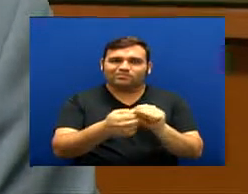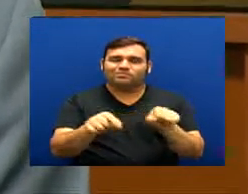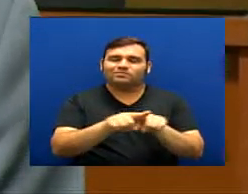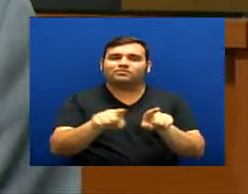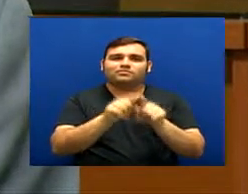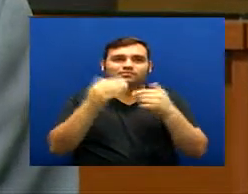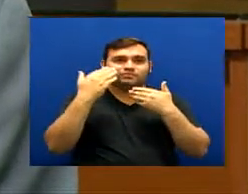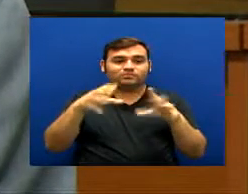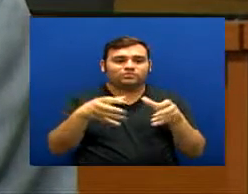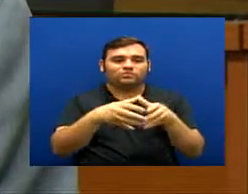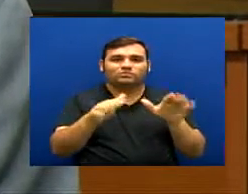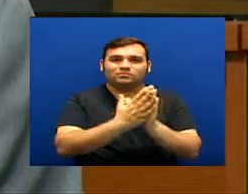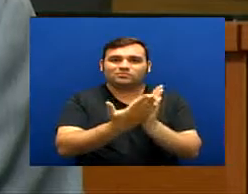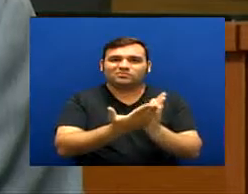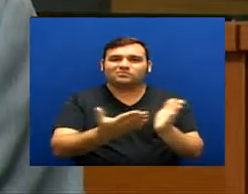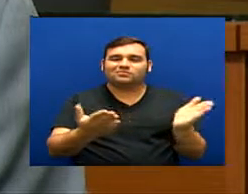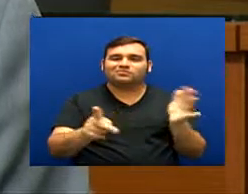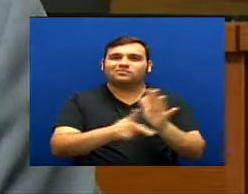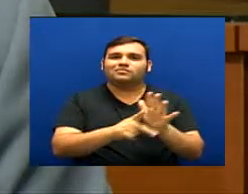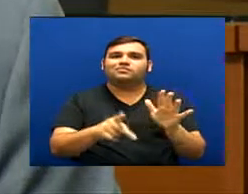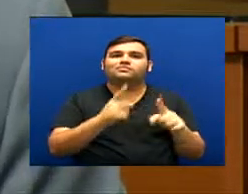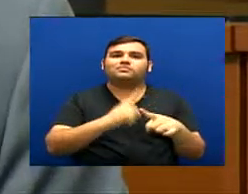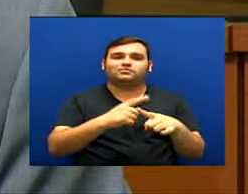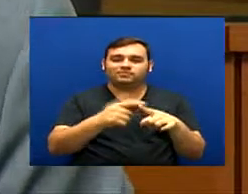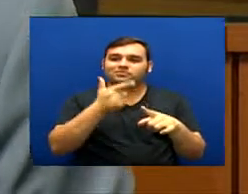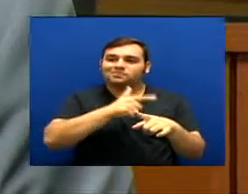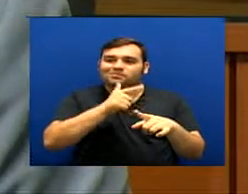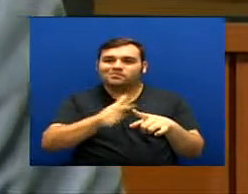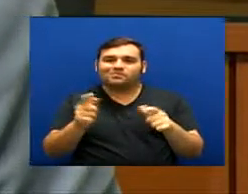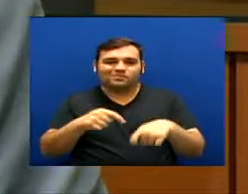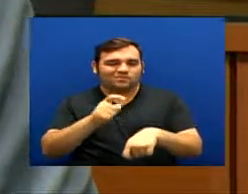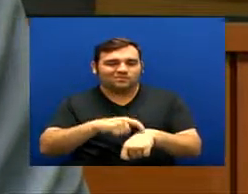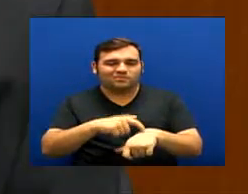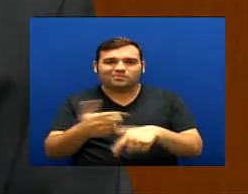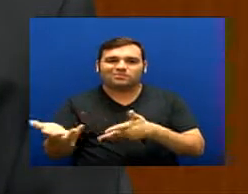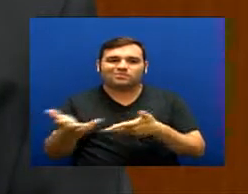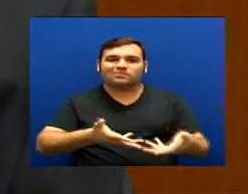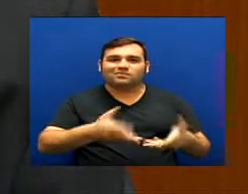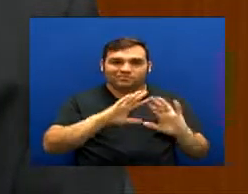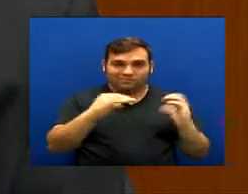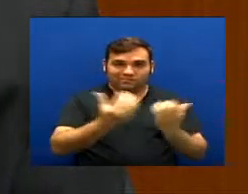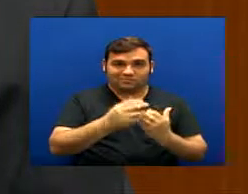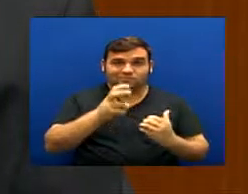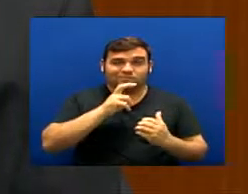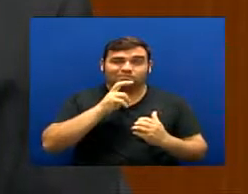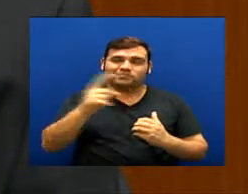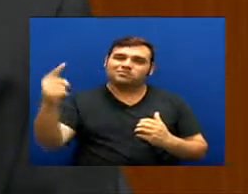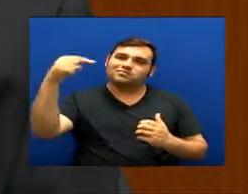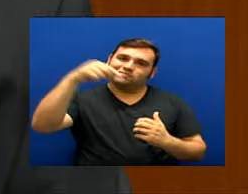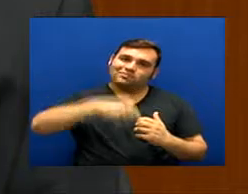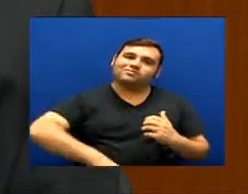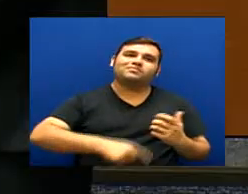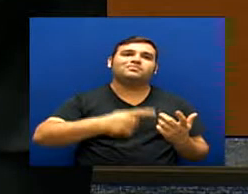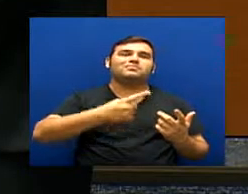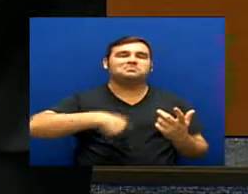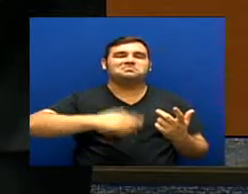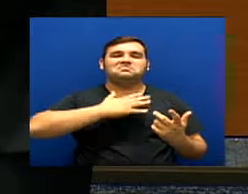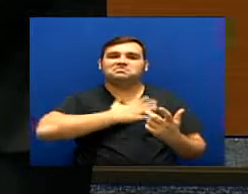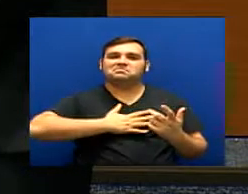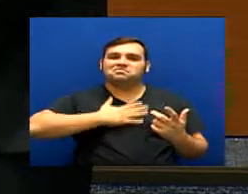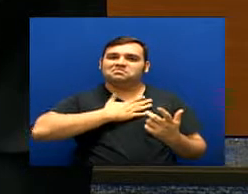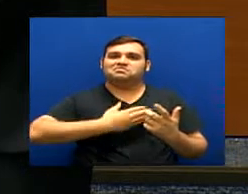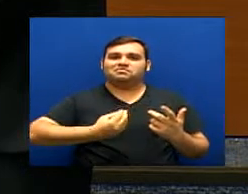trouxesse aos nossos corações e ao coração de tanta gente. Nossa audiência é calculada em aproximadamente 100 mil pessoas, é